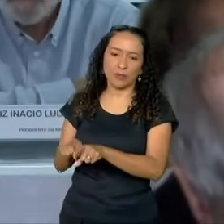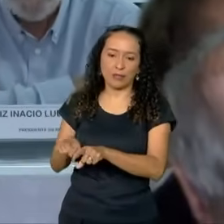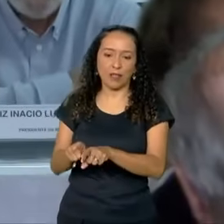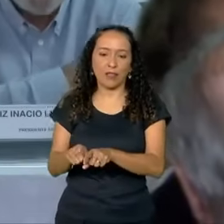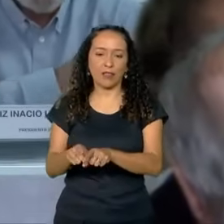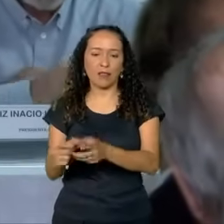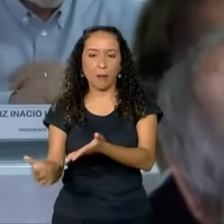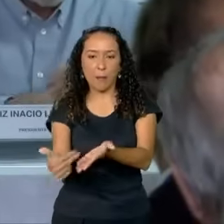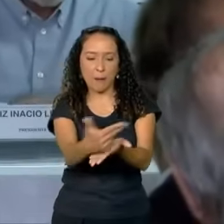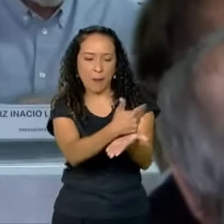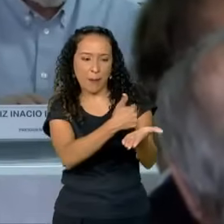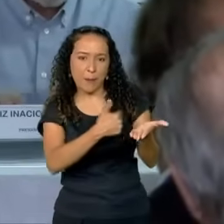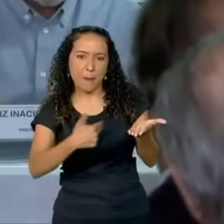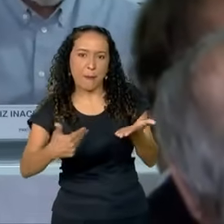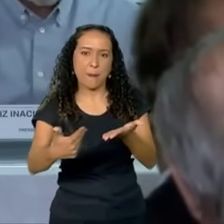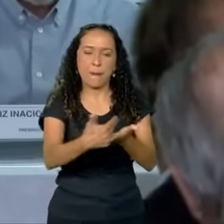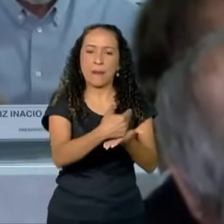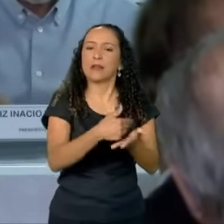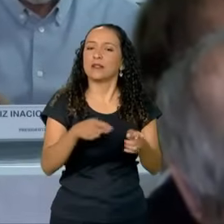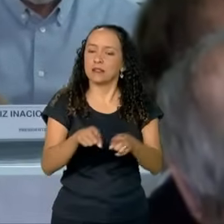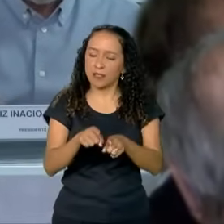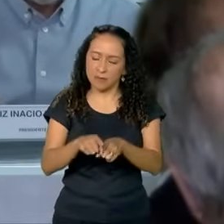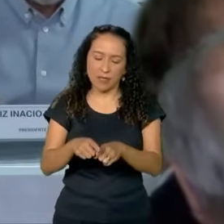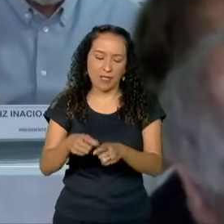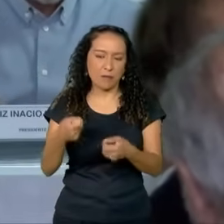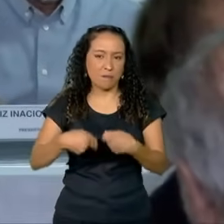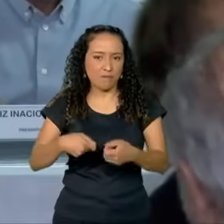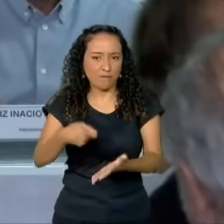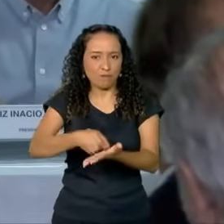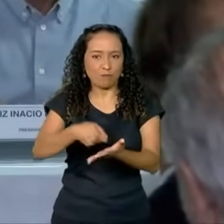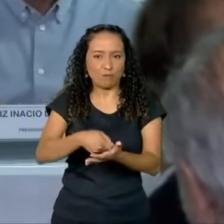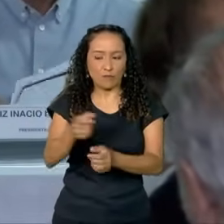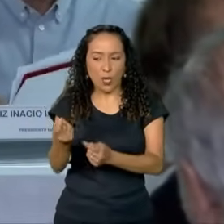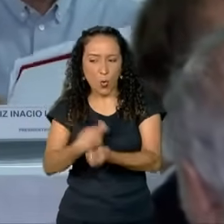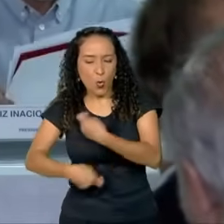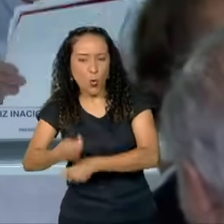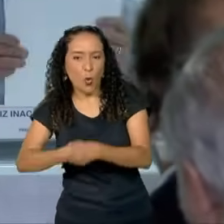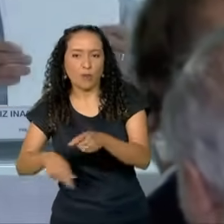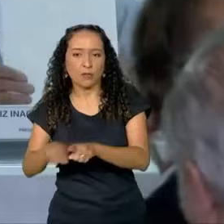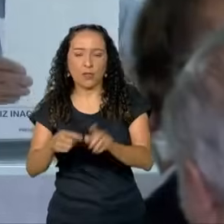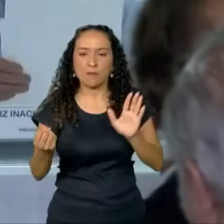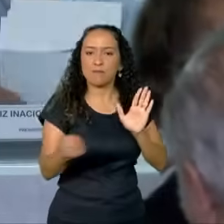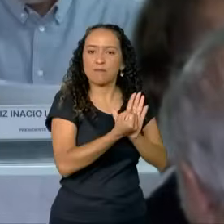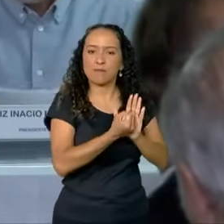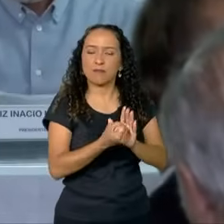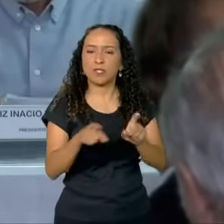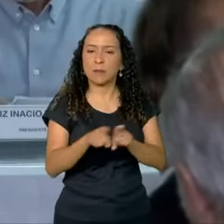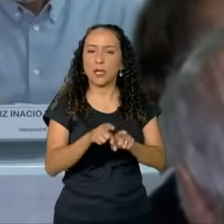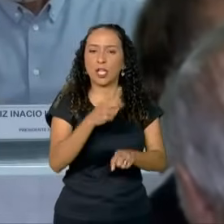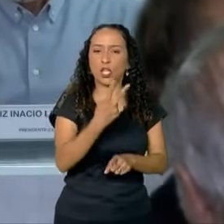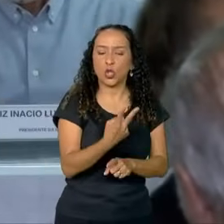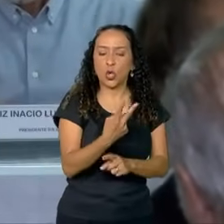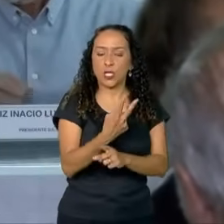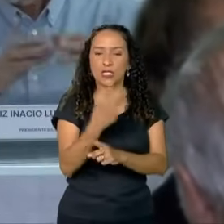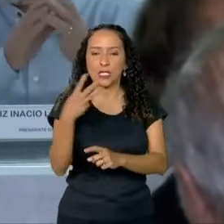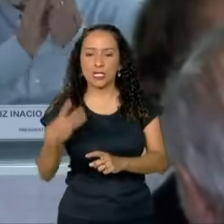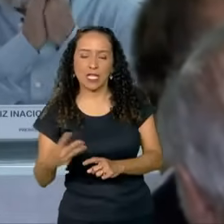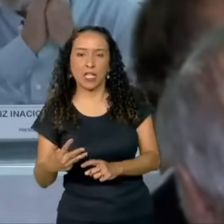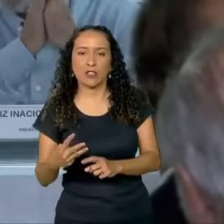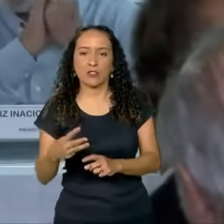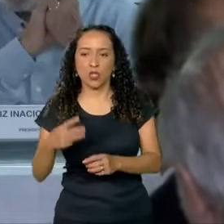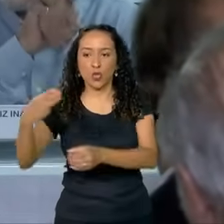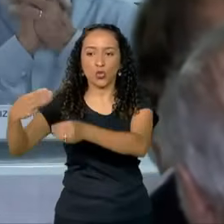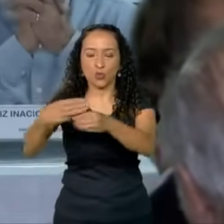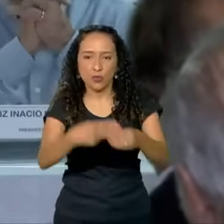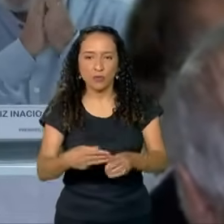plantas industriais, vão exigir medidas econômicas. O impacto atinge 2/3 dos municípios gaúchos.